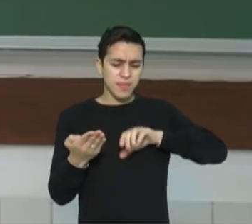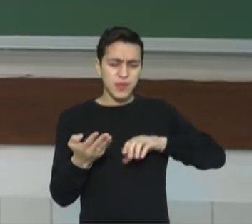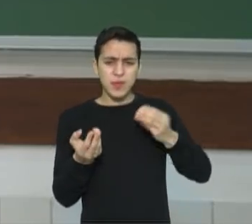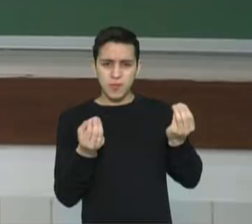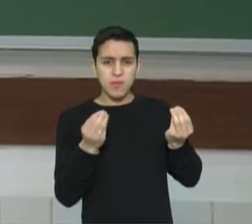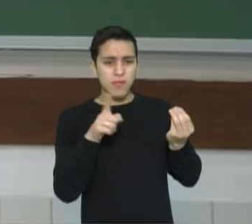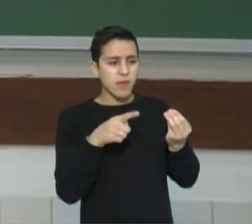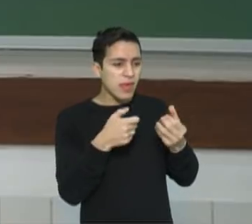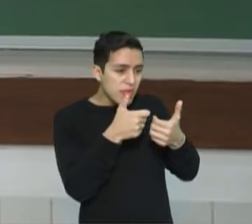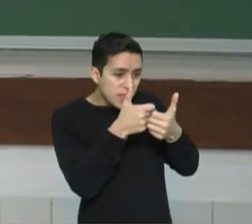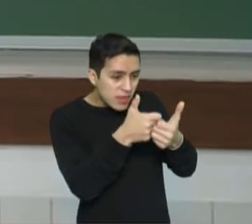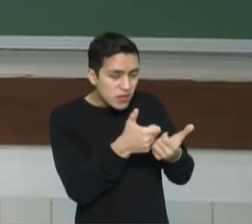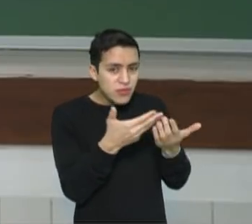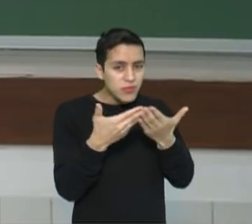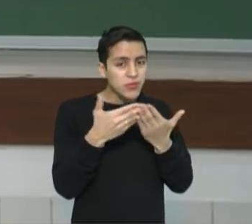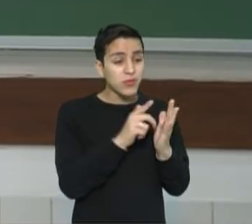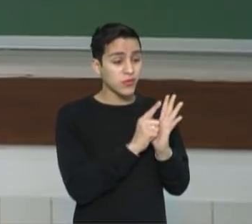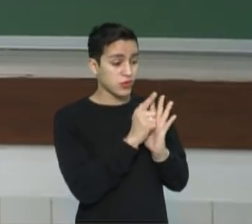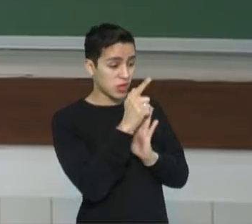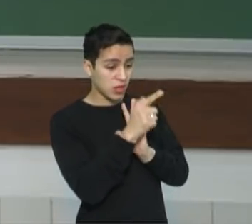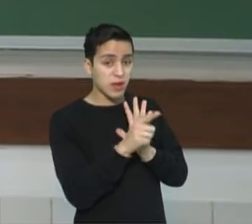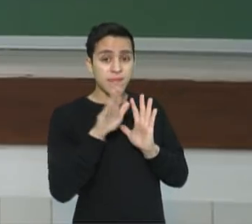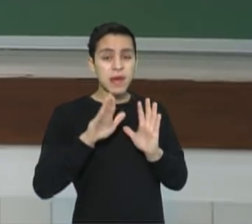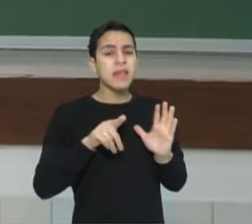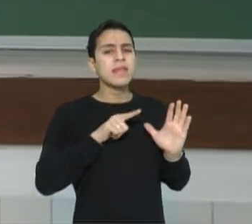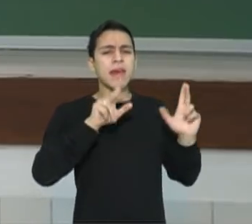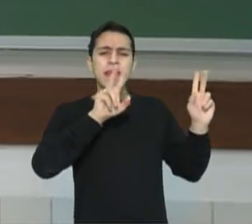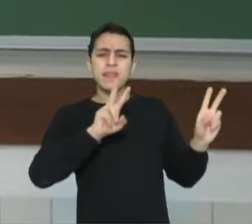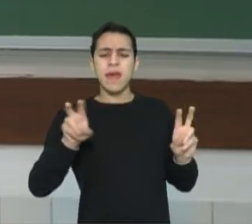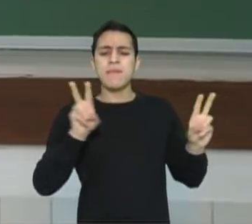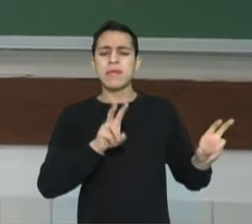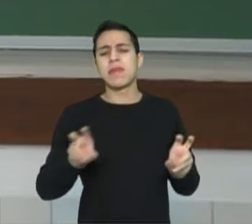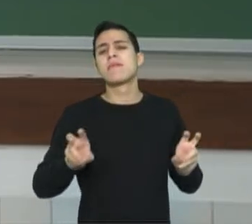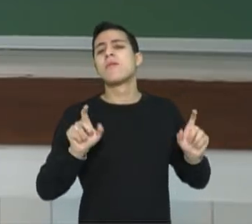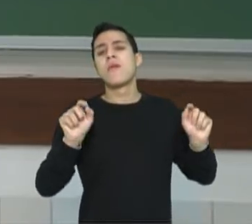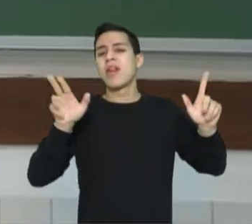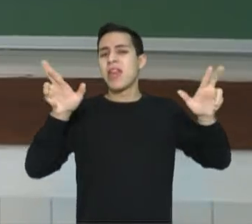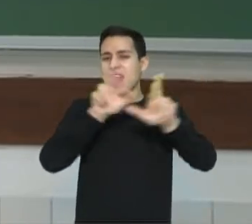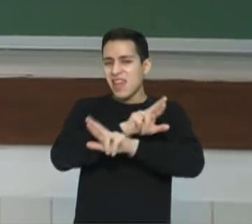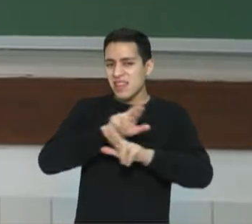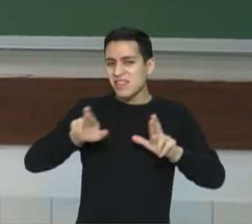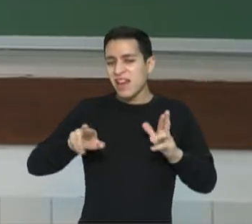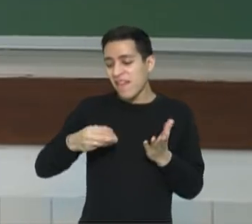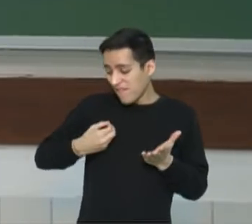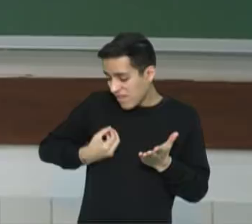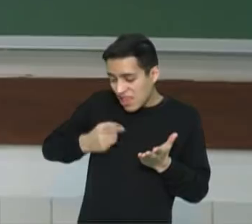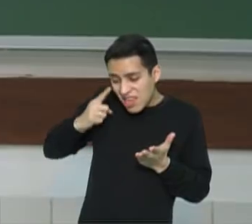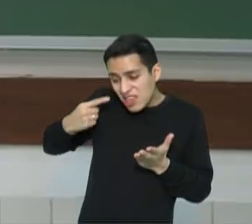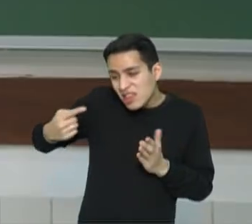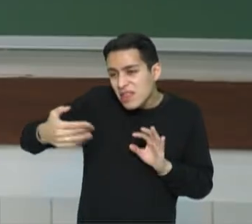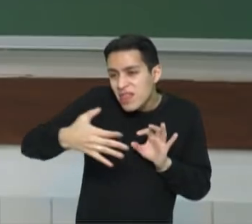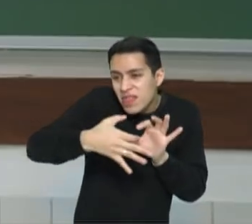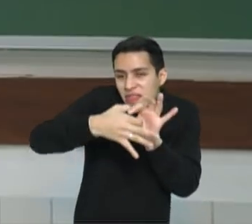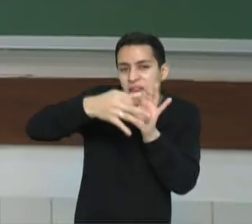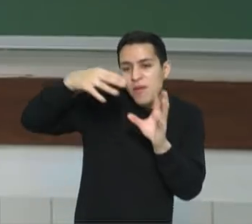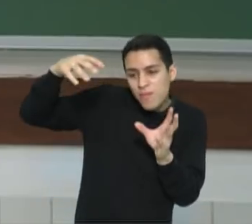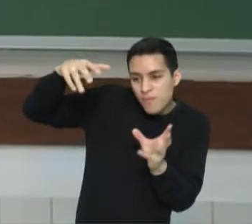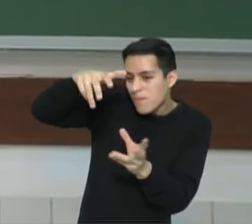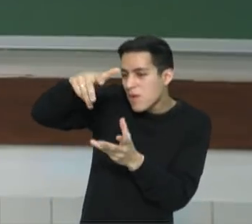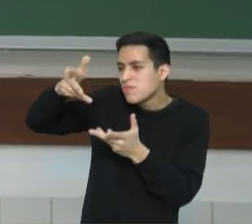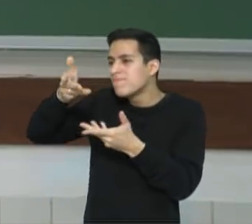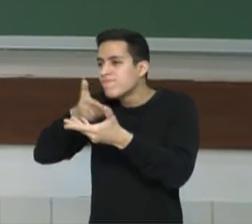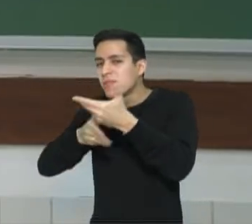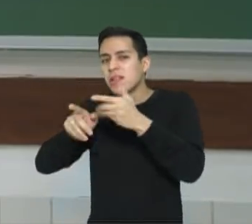meio dos gêneros textuais e com temáticas aí relacionadas à nossa vida, né, ao nosso mundo, às